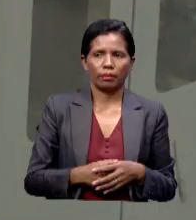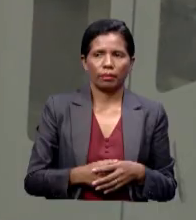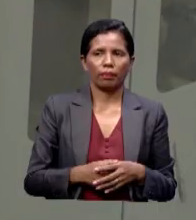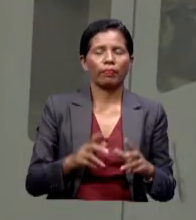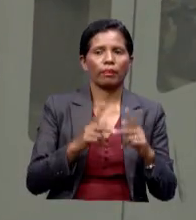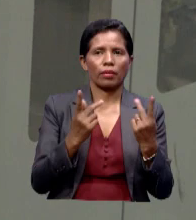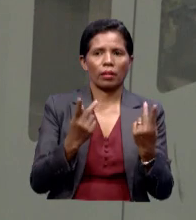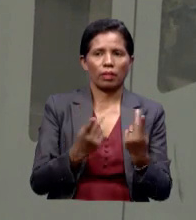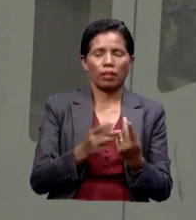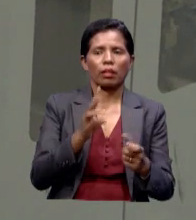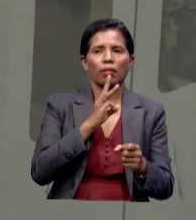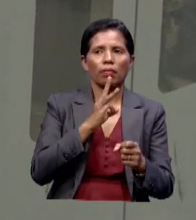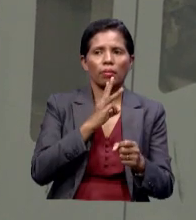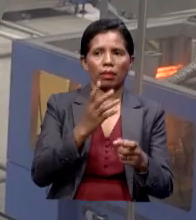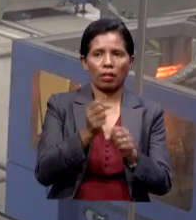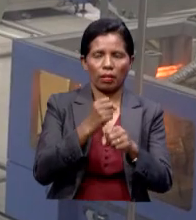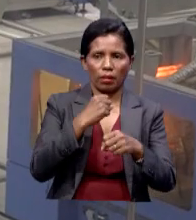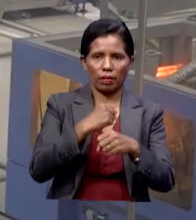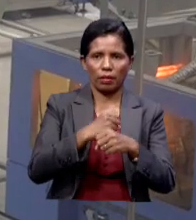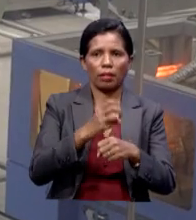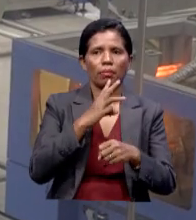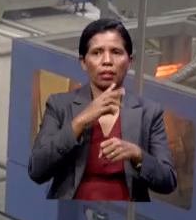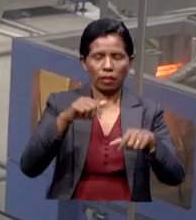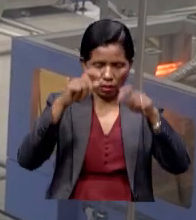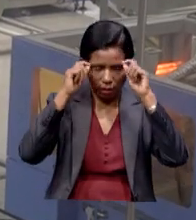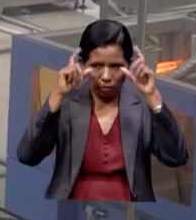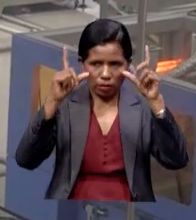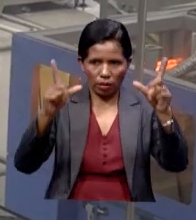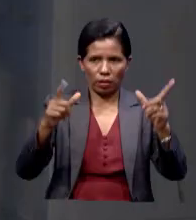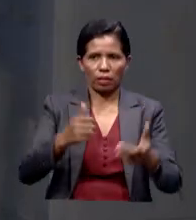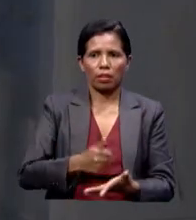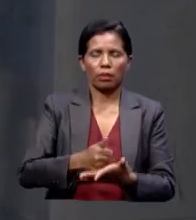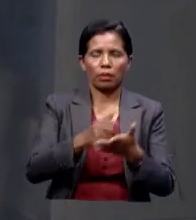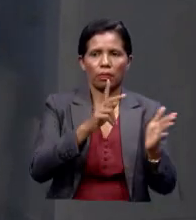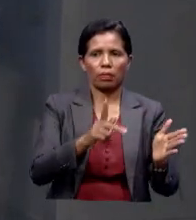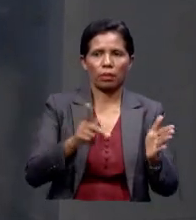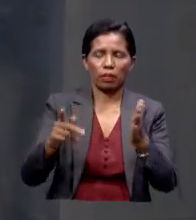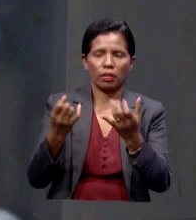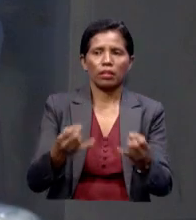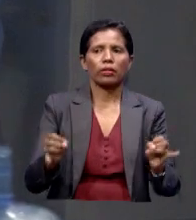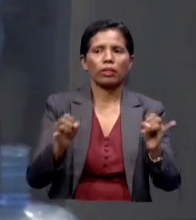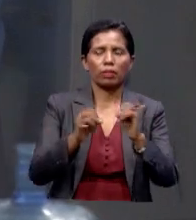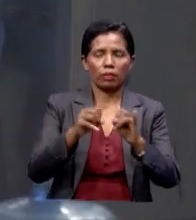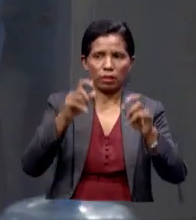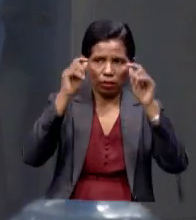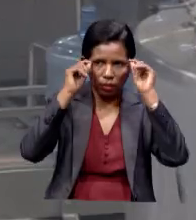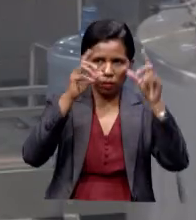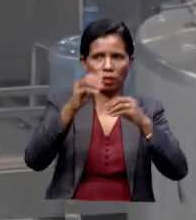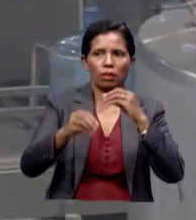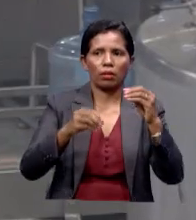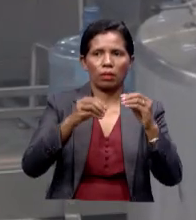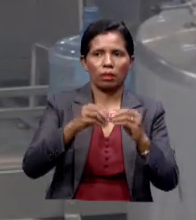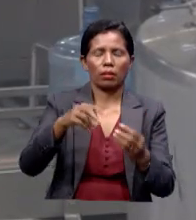Companhia Água Fresca na Beira da Uni, halo produção B e Timor-Leste, apoia o Plano Instituto Qualidade Timor-Leste, com a Baato